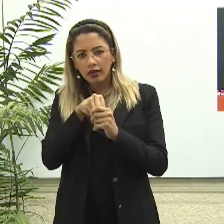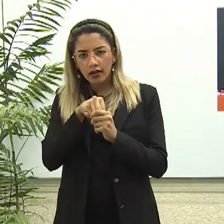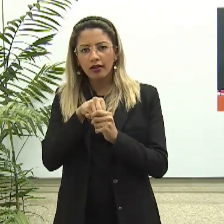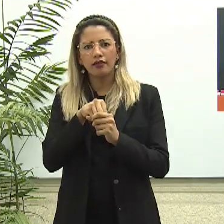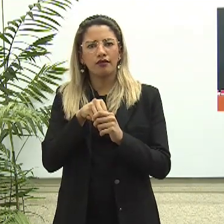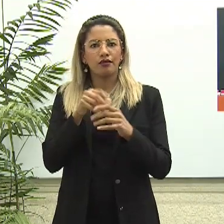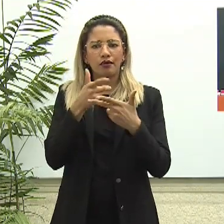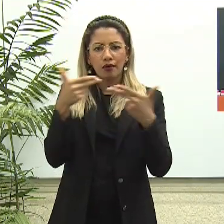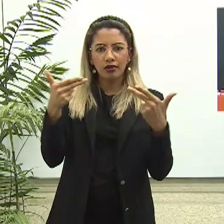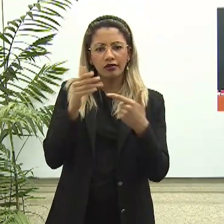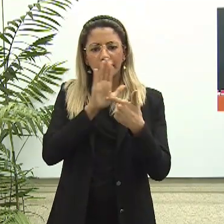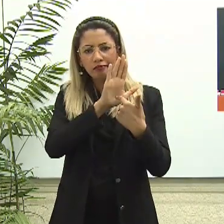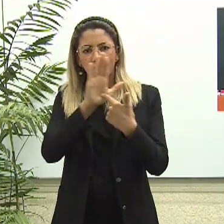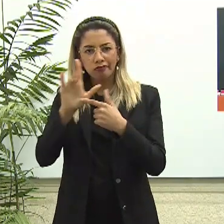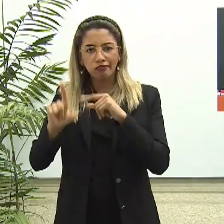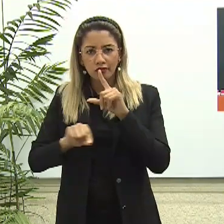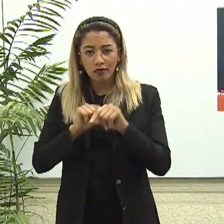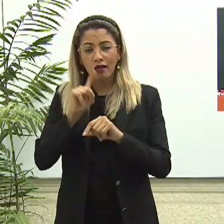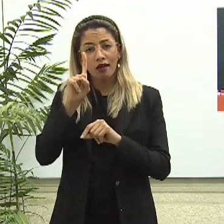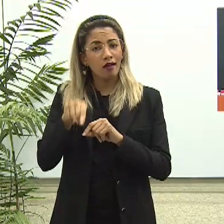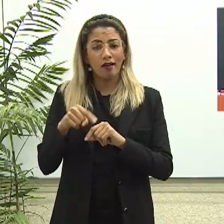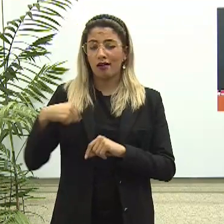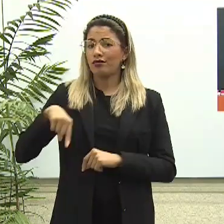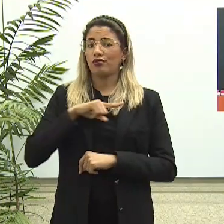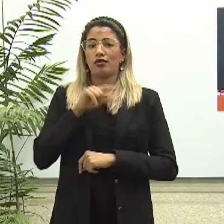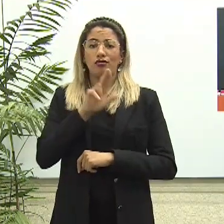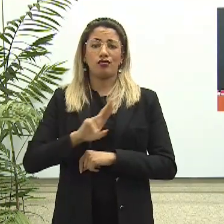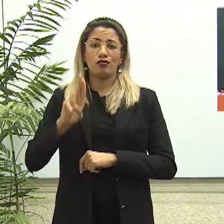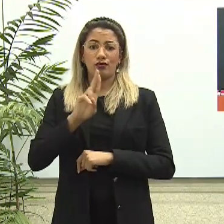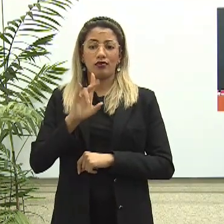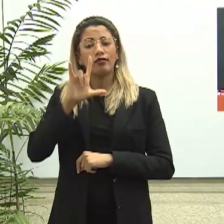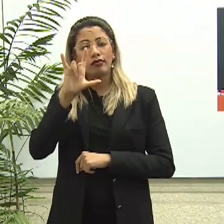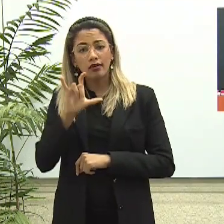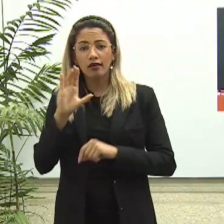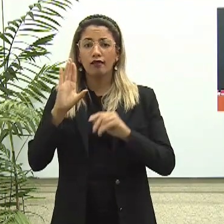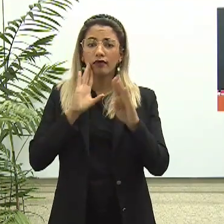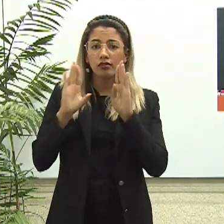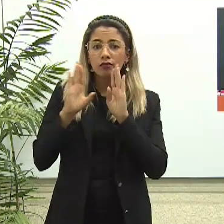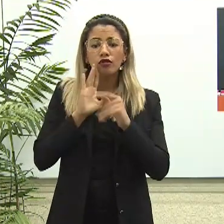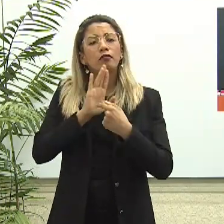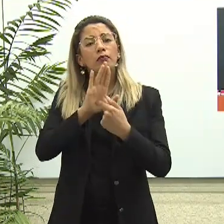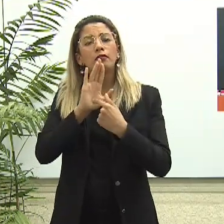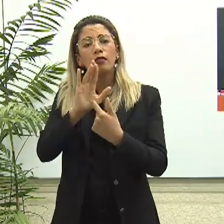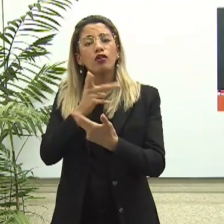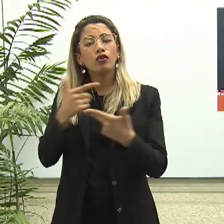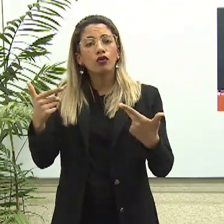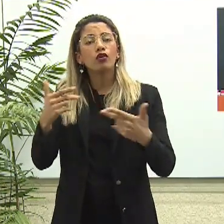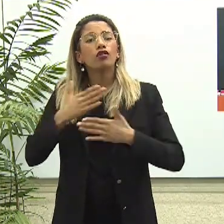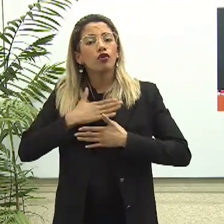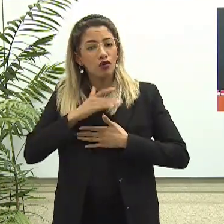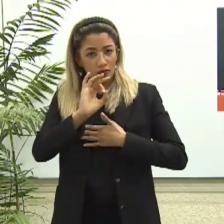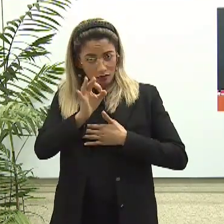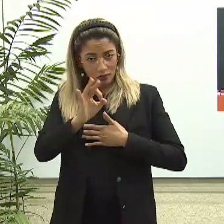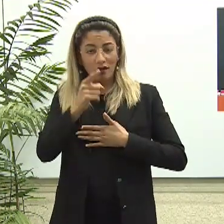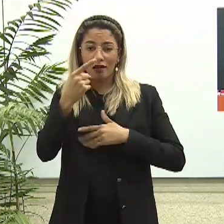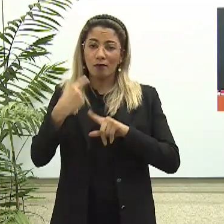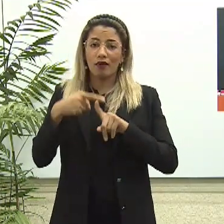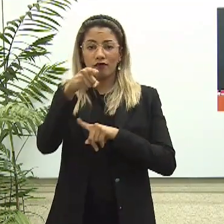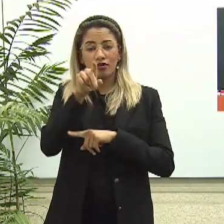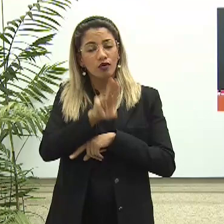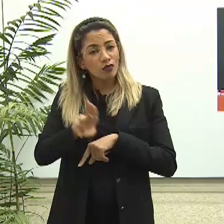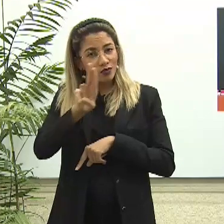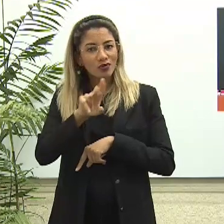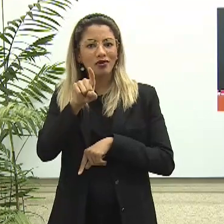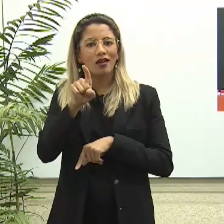do Facebook do tiktok Quem faz o conteúdo do Instagram quem usa aí você pode apressadamente tirar a